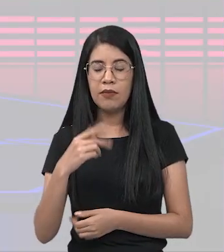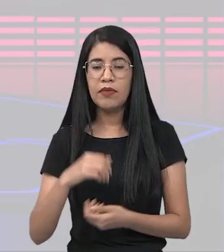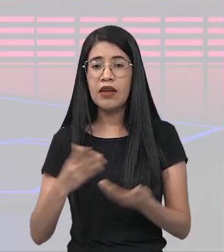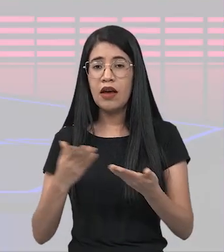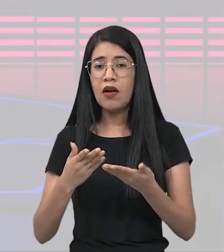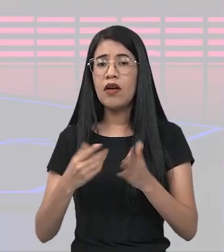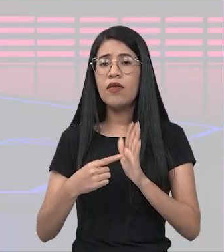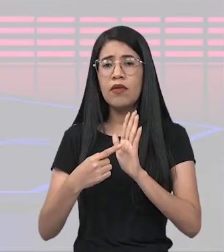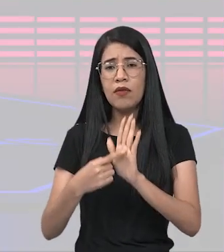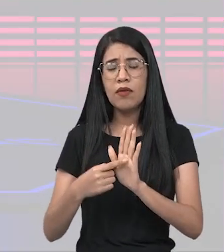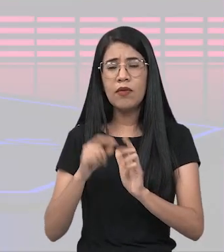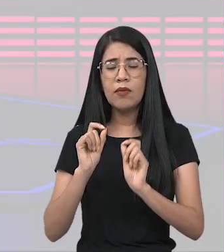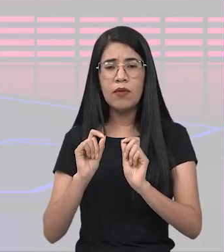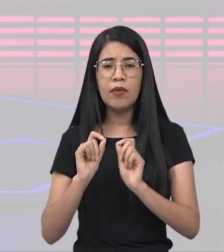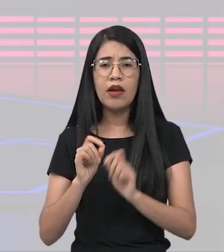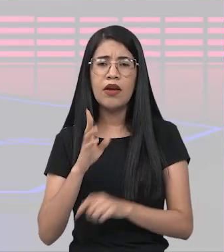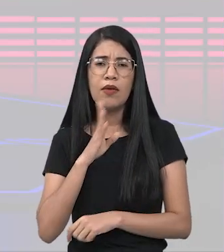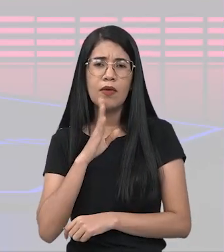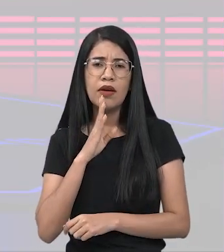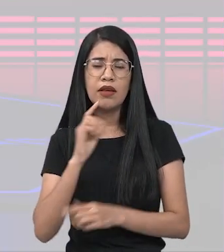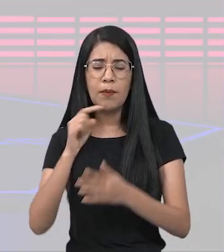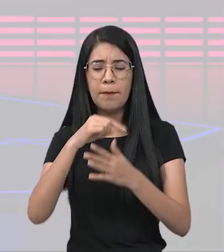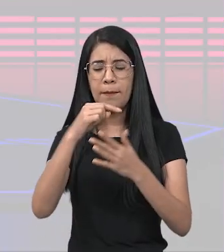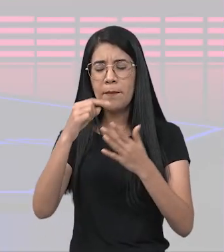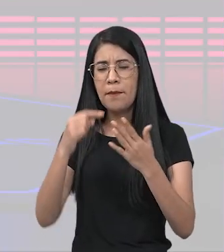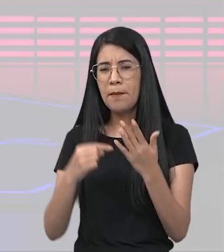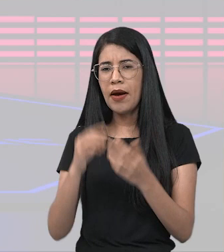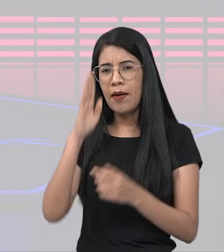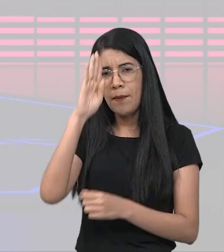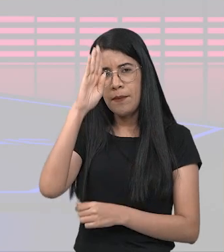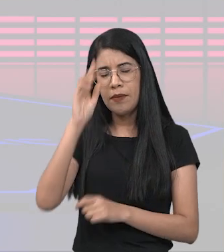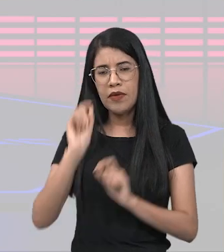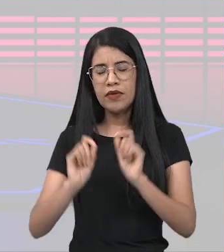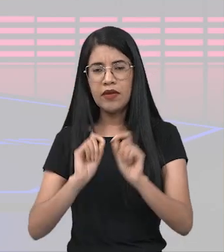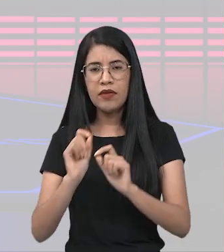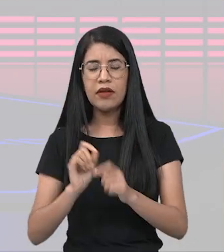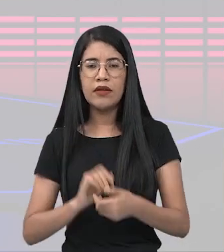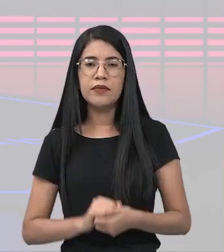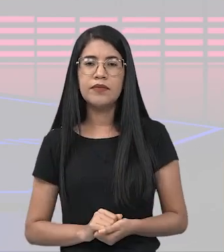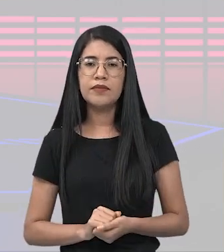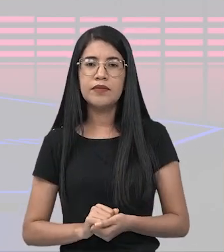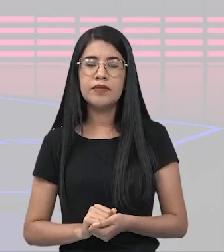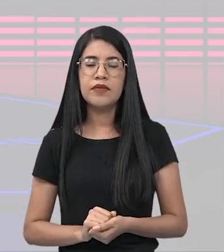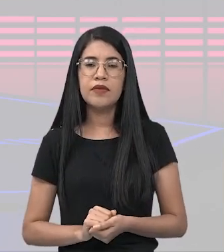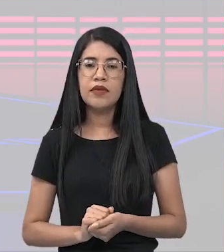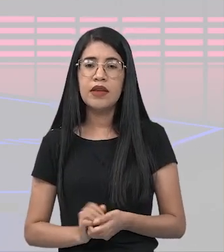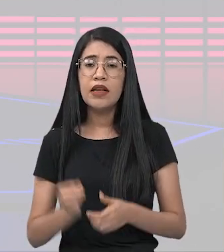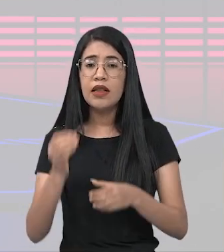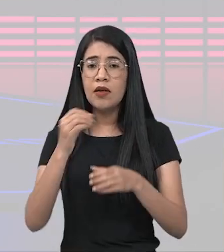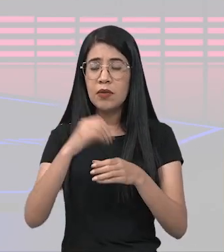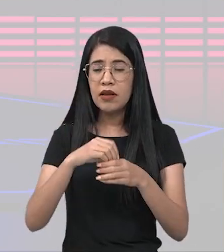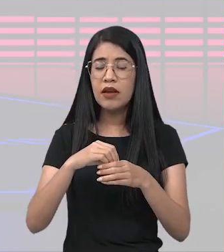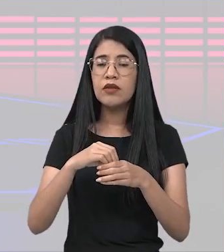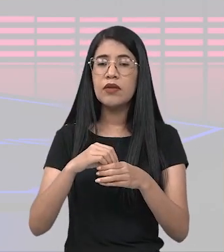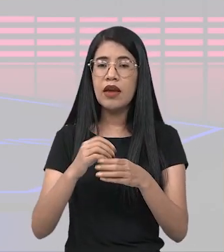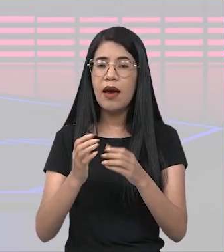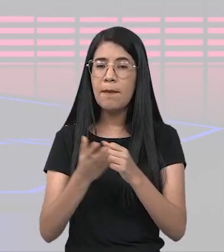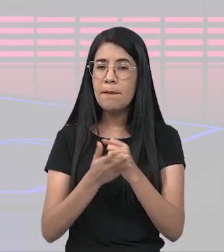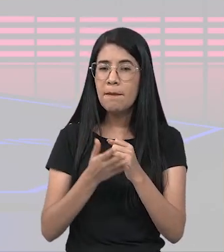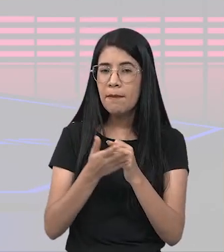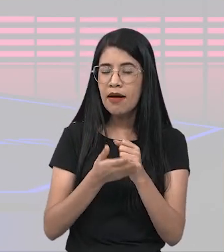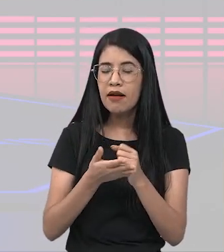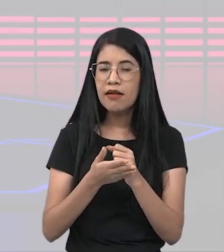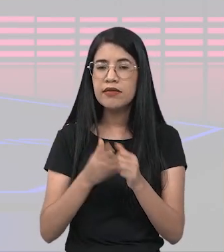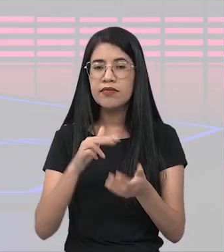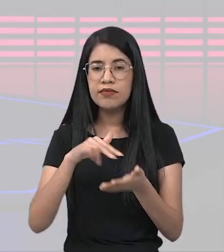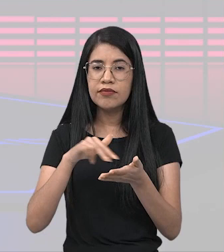vamos conhecer esses elementos fundamentais do hip hop, que são os elementos que formam a base do que é o hip